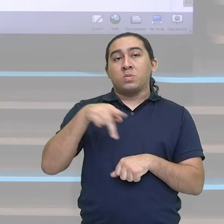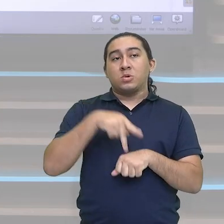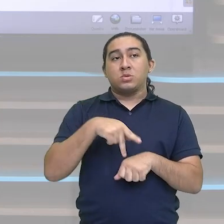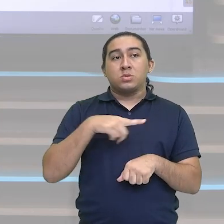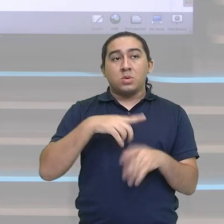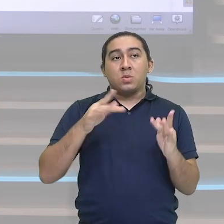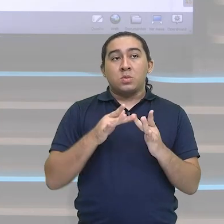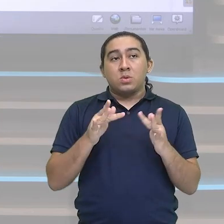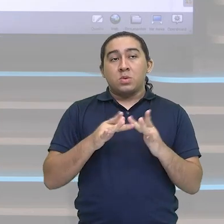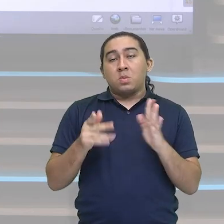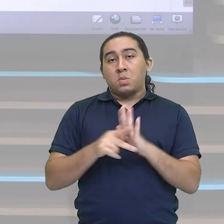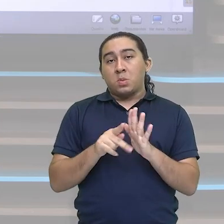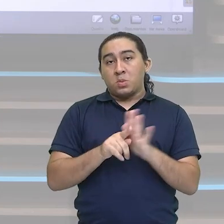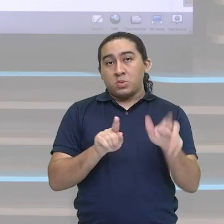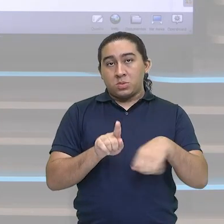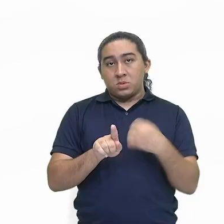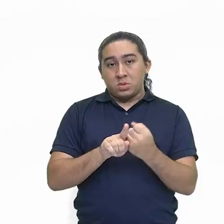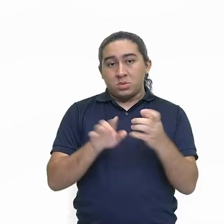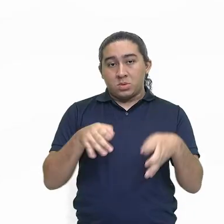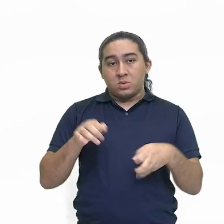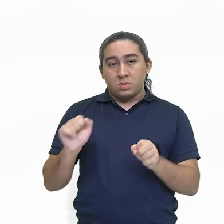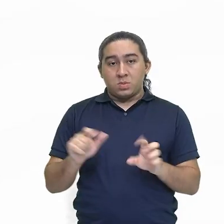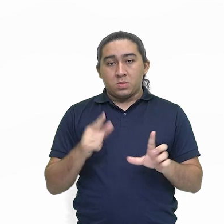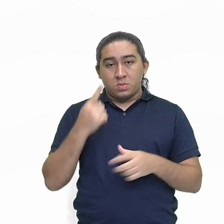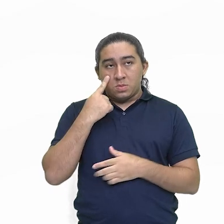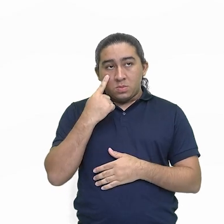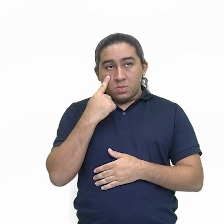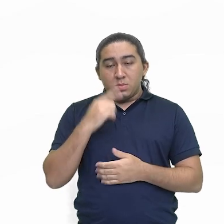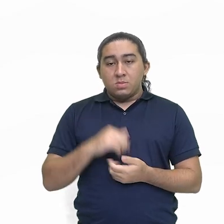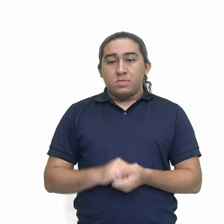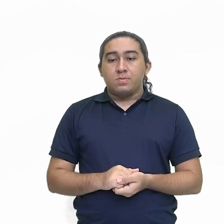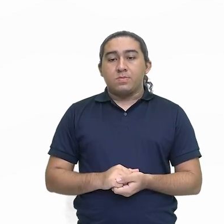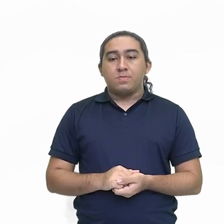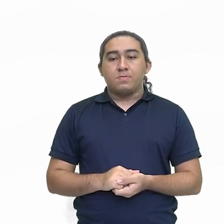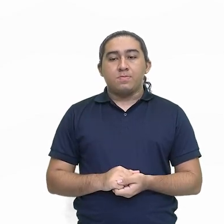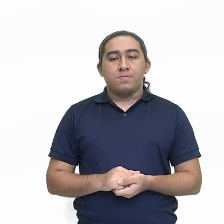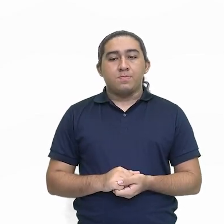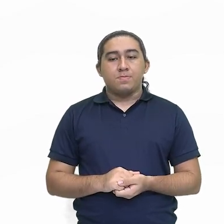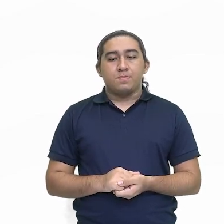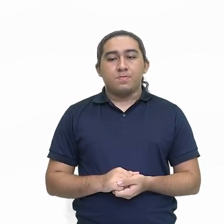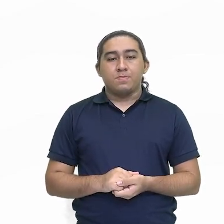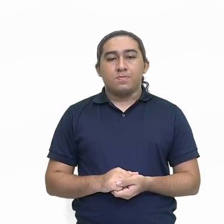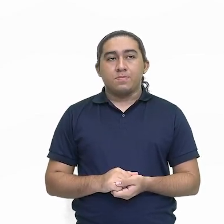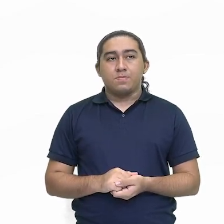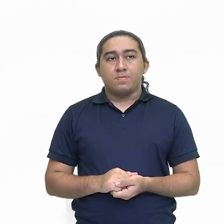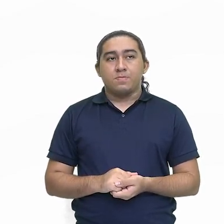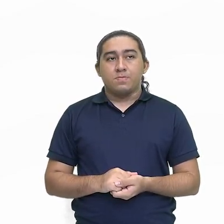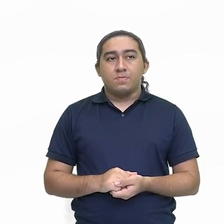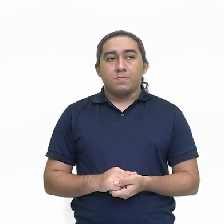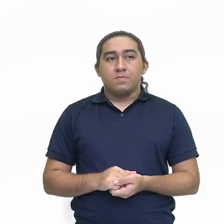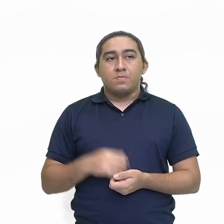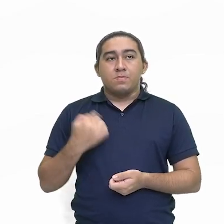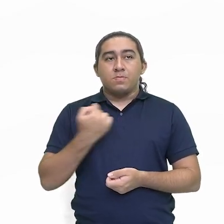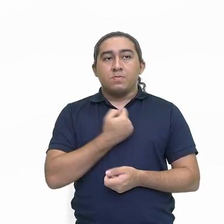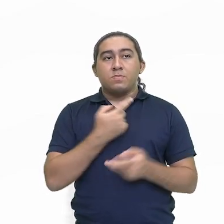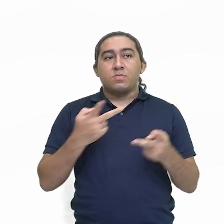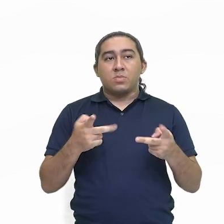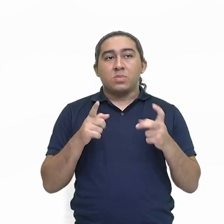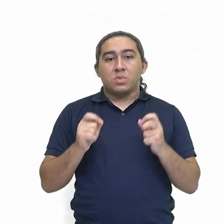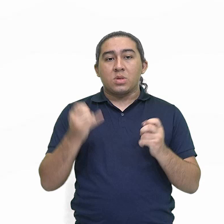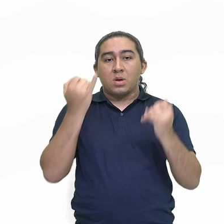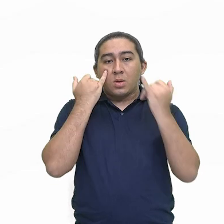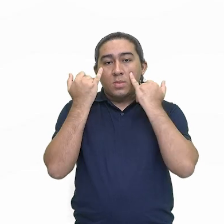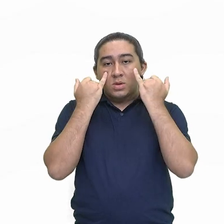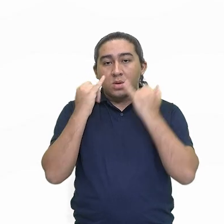sua própria sociedade, tá? Vamos ver nessa próxima tela aí uma informação. A gente vê aí que o dado do IDH ele pode variar